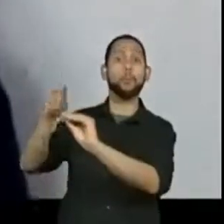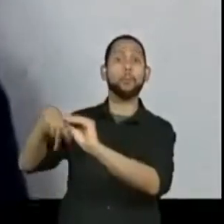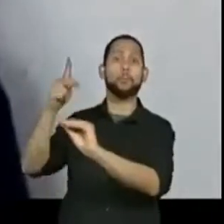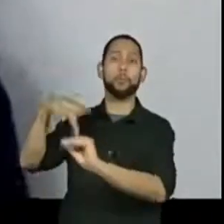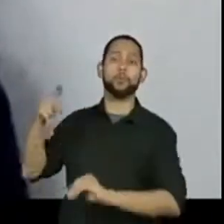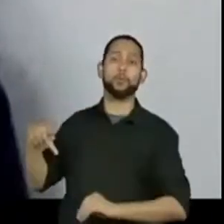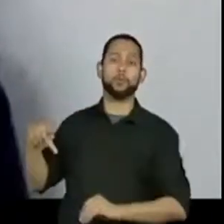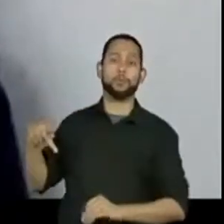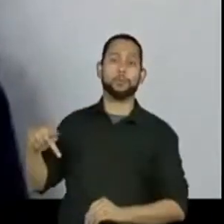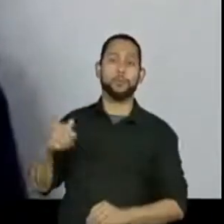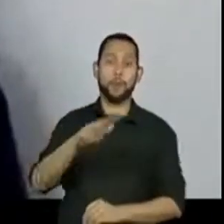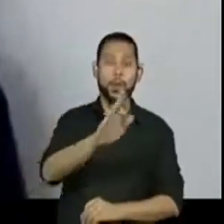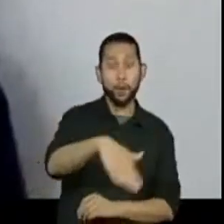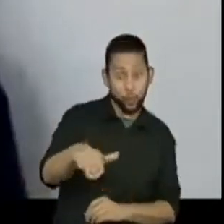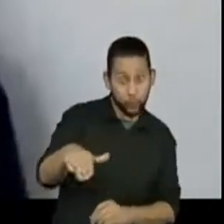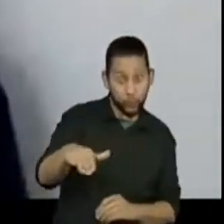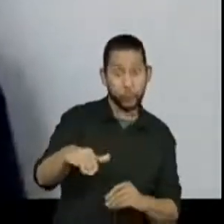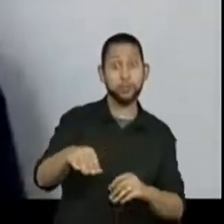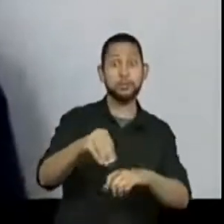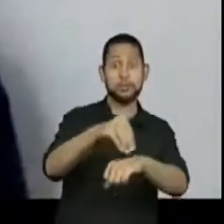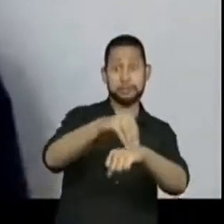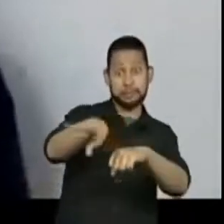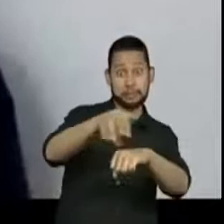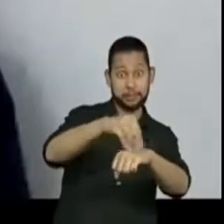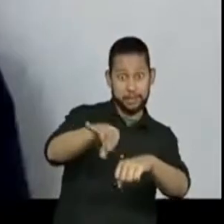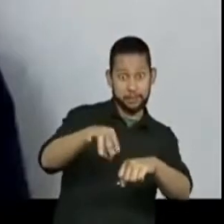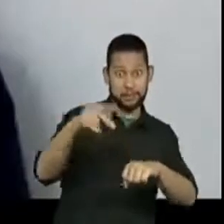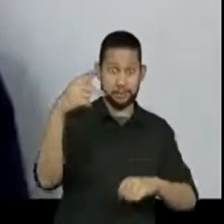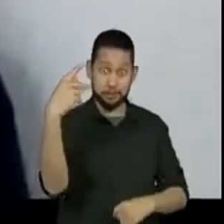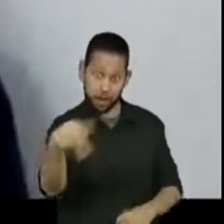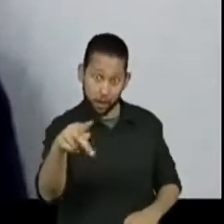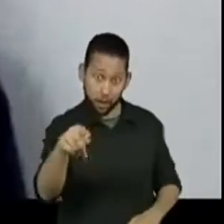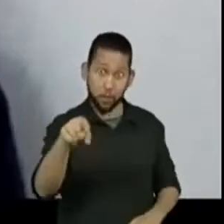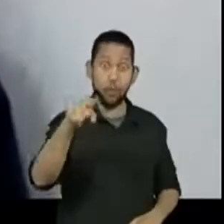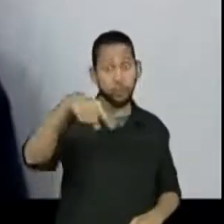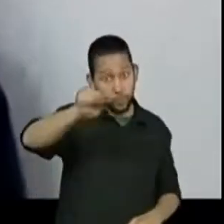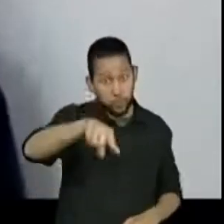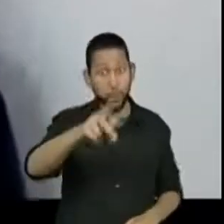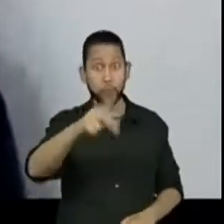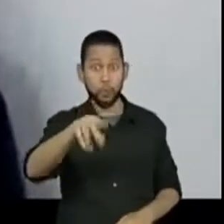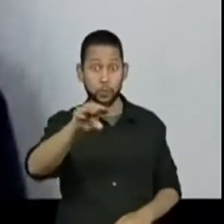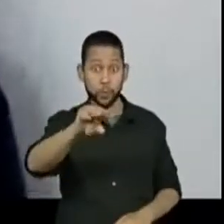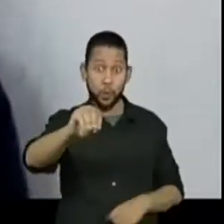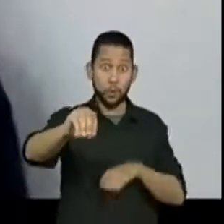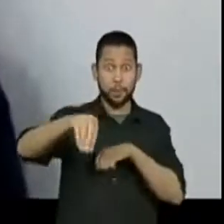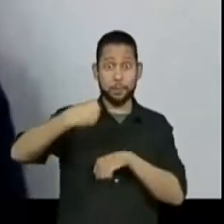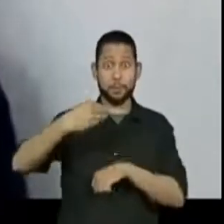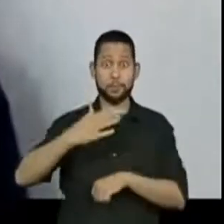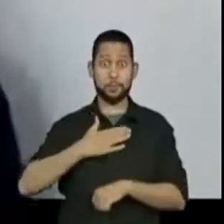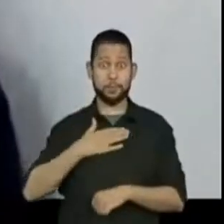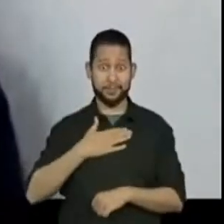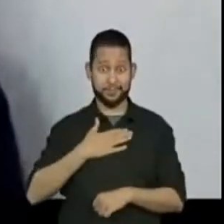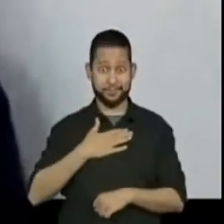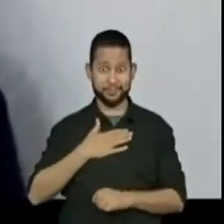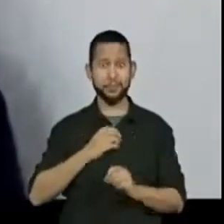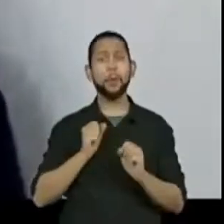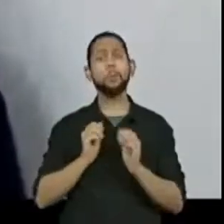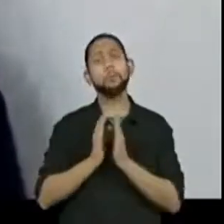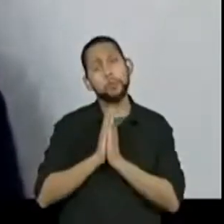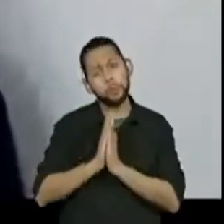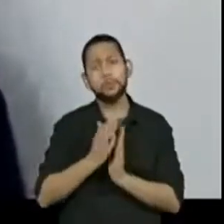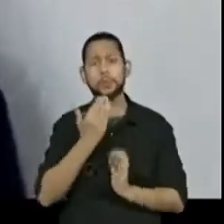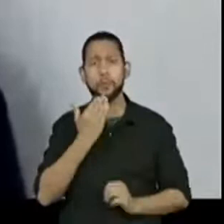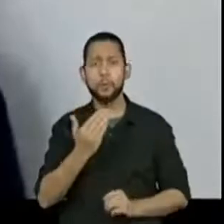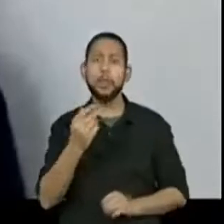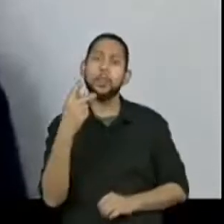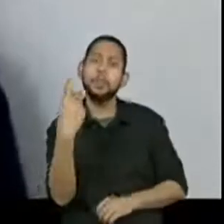os alunos escrevem no chat por ano e turma. Então, eu vou pedir a colaboração de vocês de trazerem as